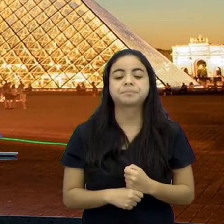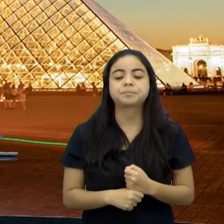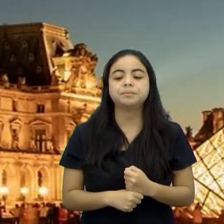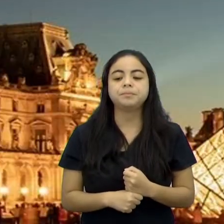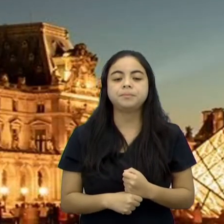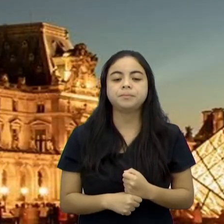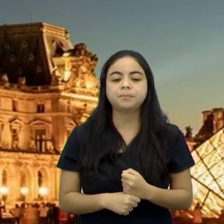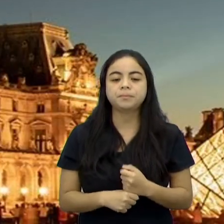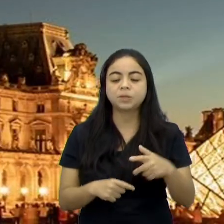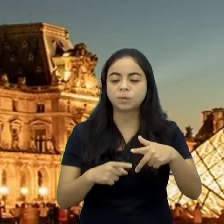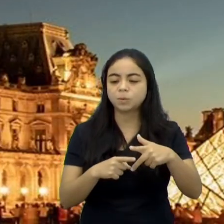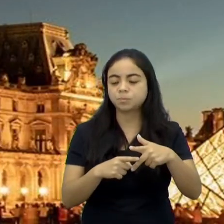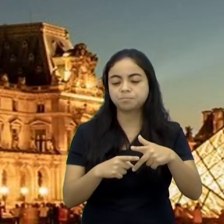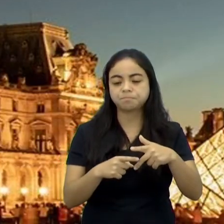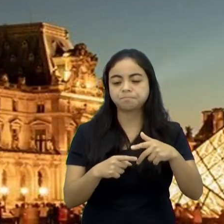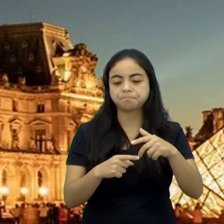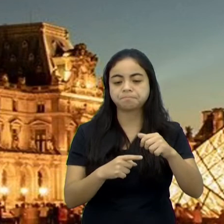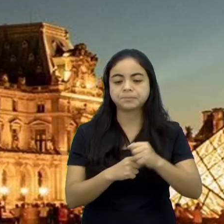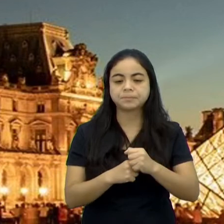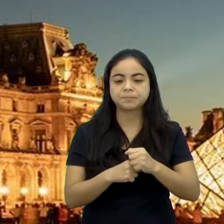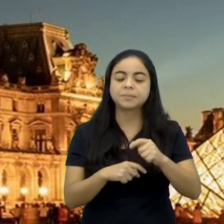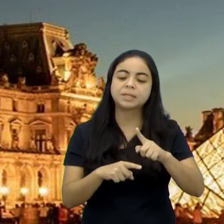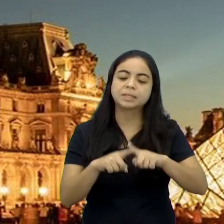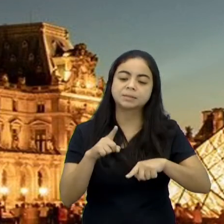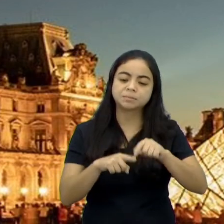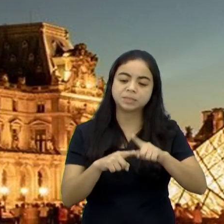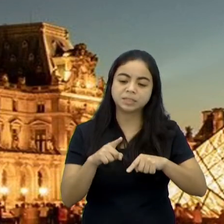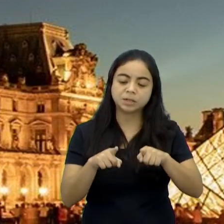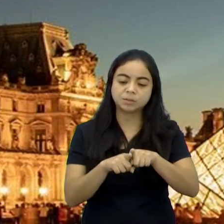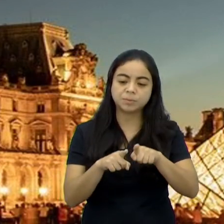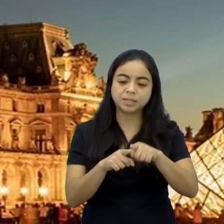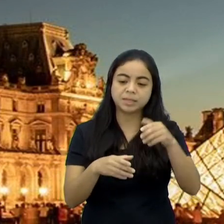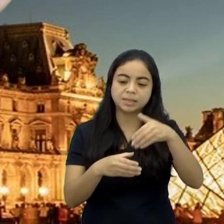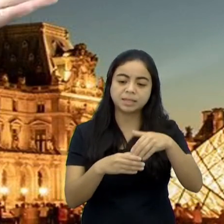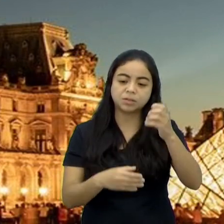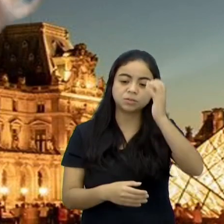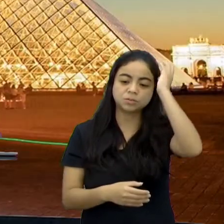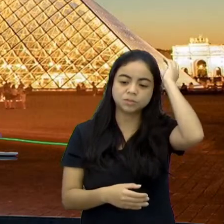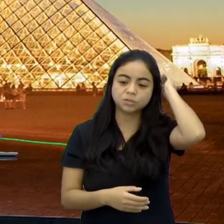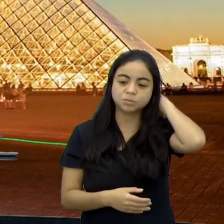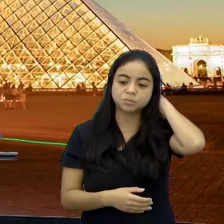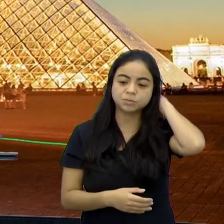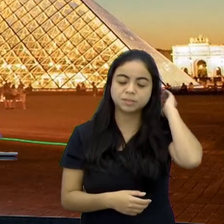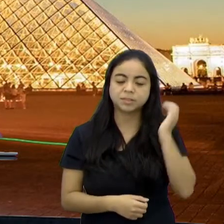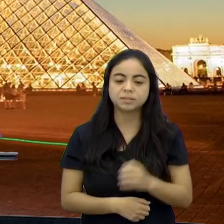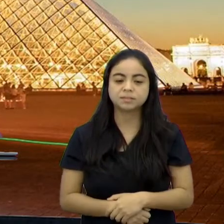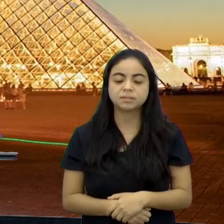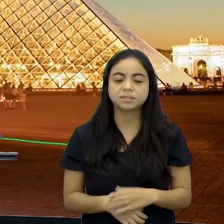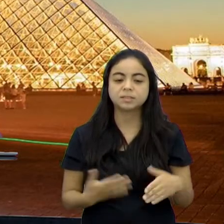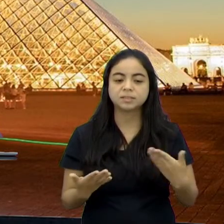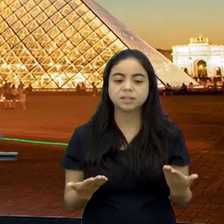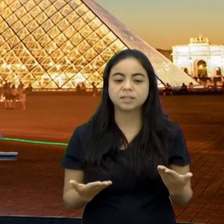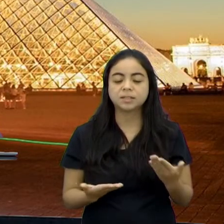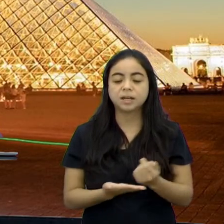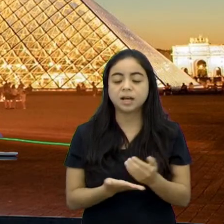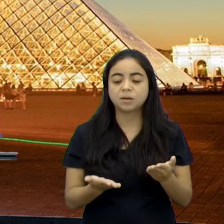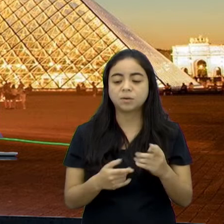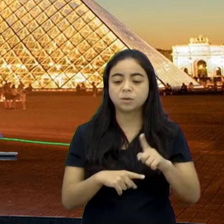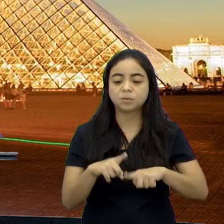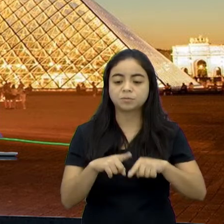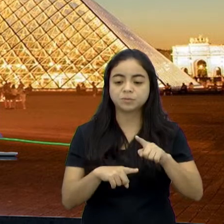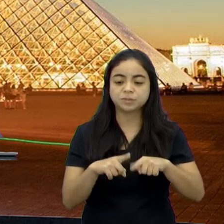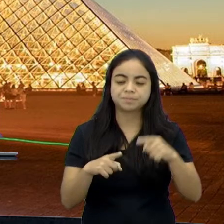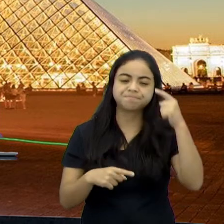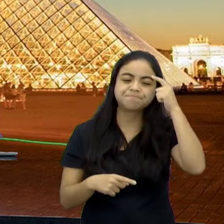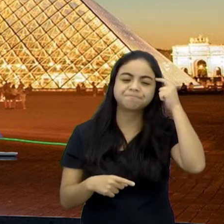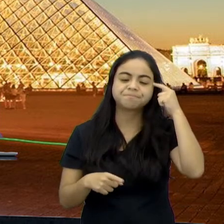até mesmo numa questão de vestibulares. Não descarto essa possibilidade. Logo nós termos essa ferramenta